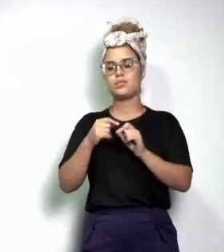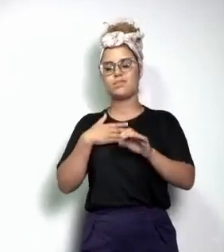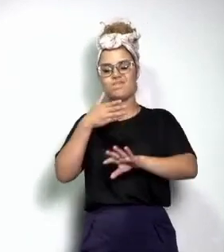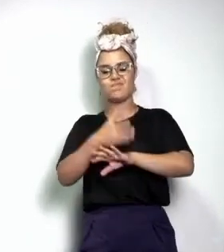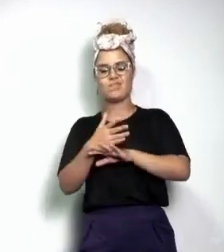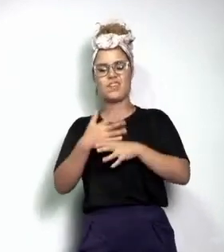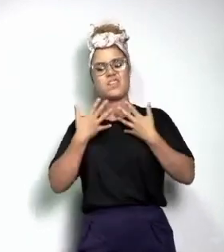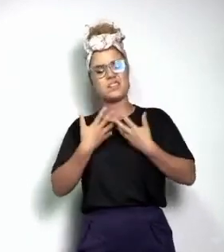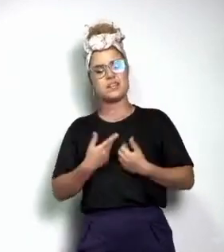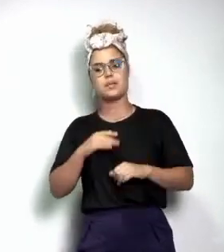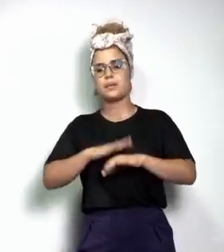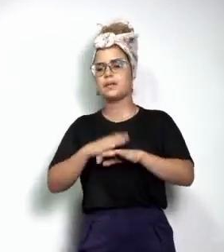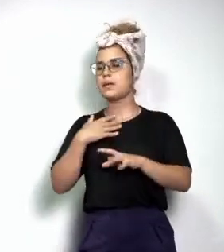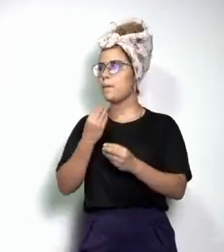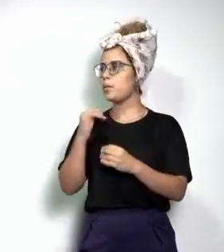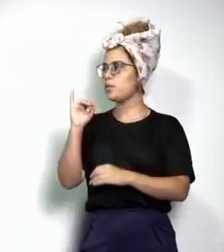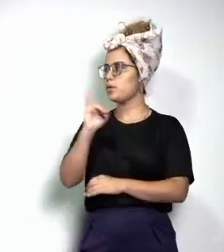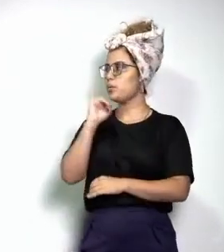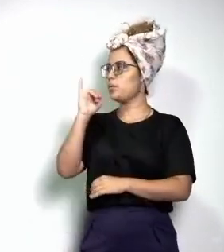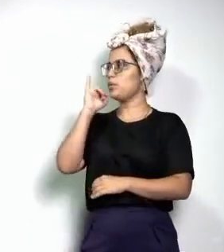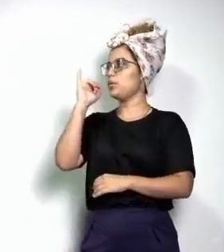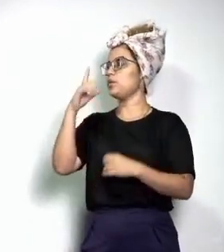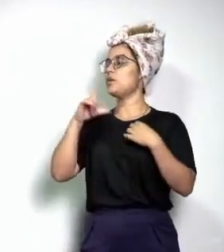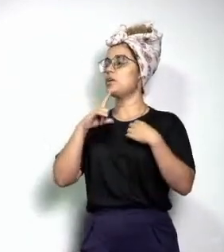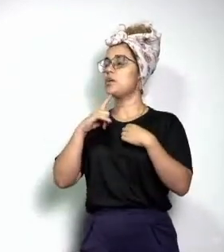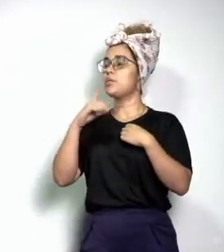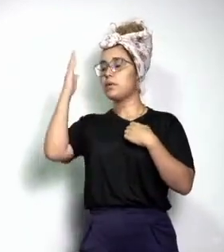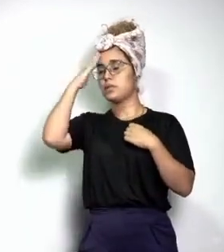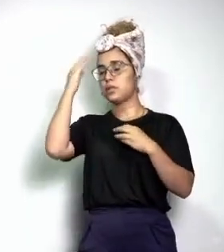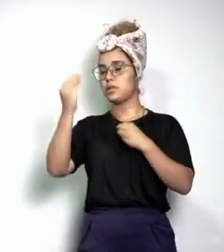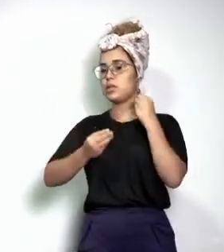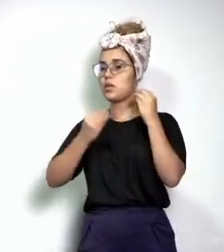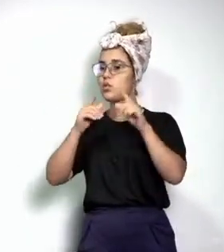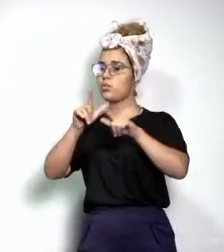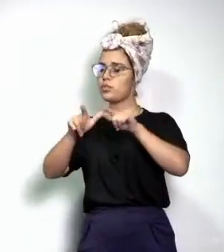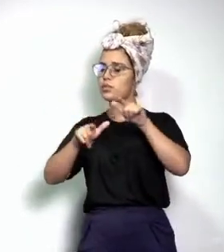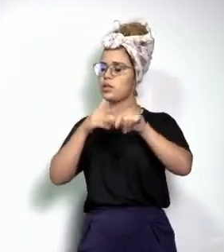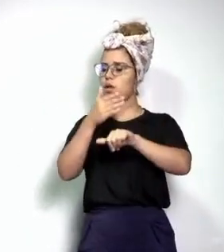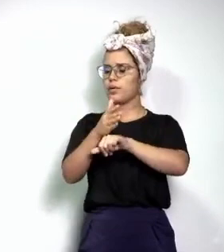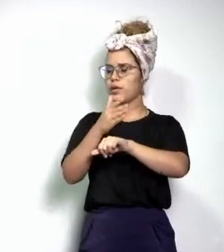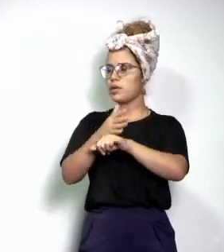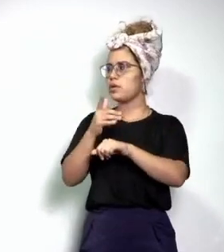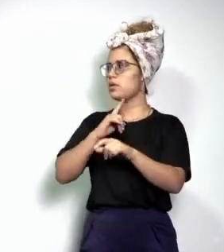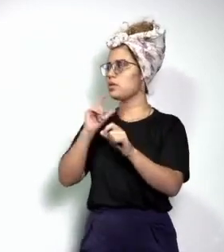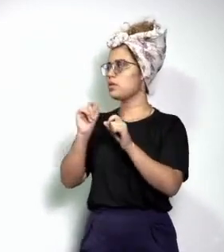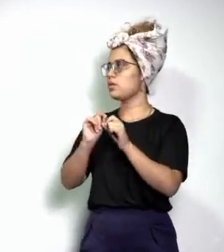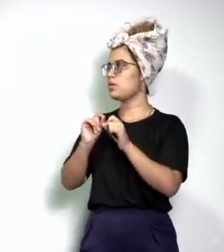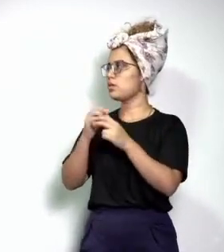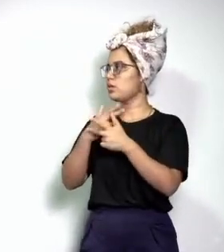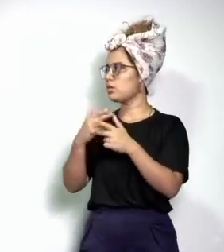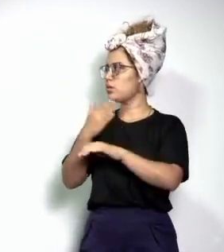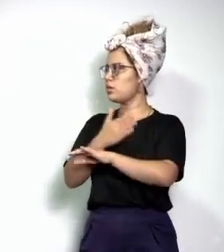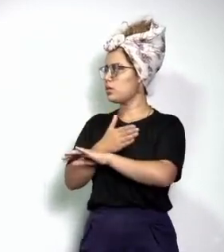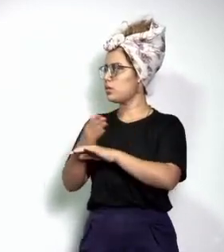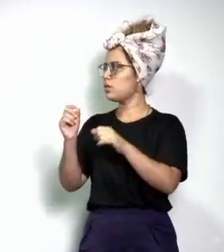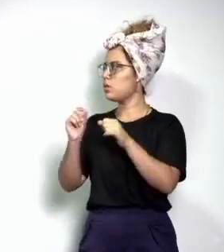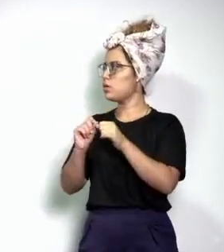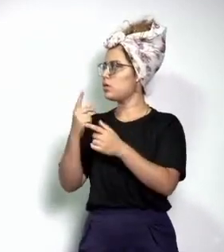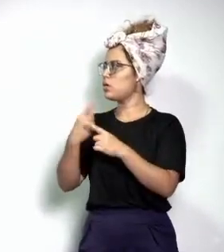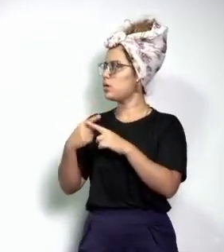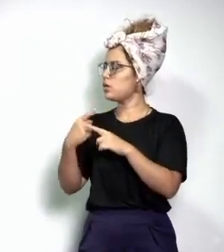aí, até por isso, é muito importante que a gente esteja pensando nessas condições de fazer exercício, que é algo que eu vou começar a fazer agora,